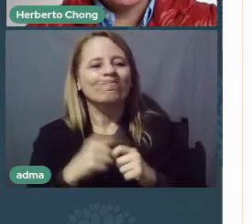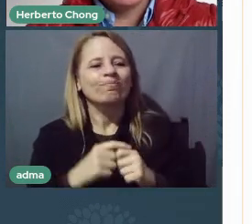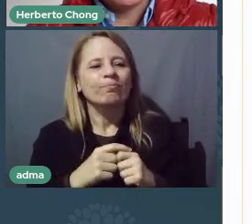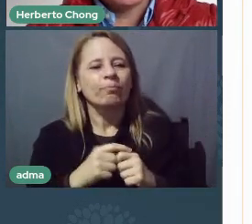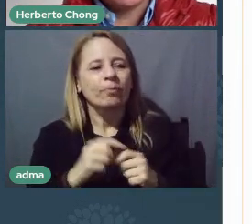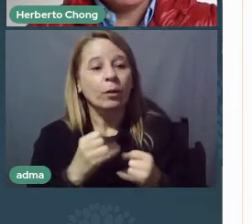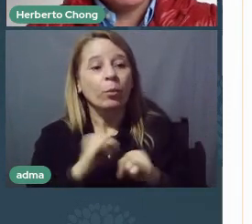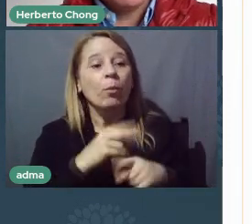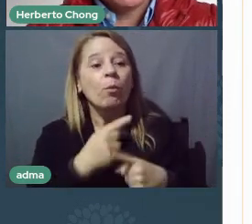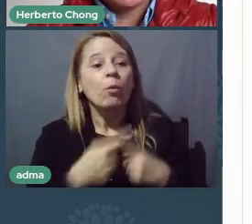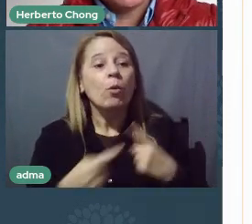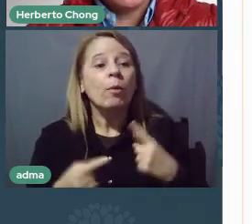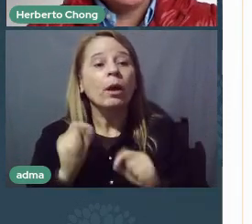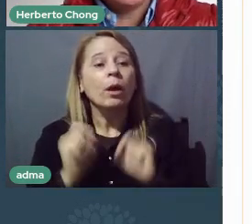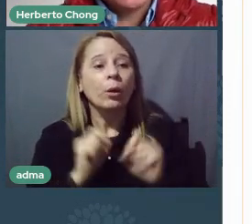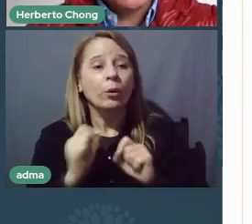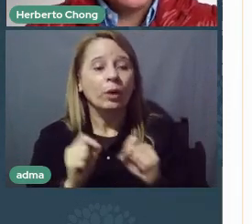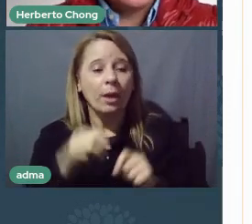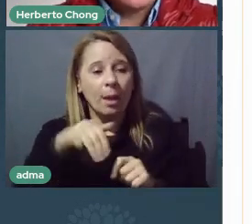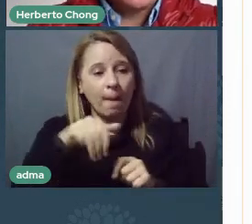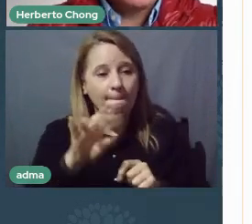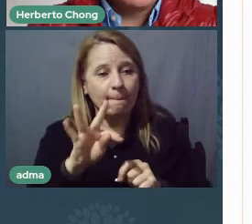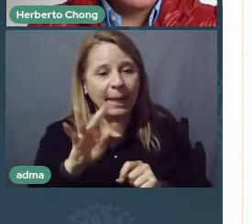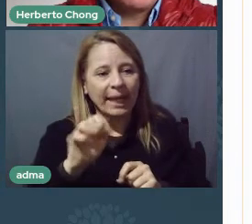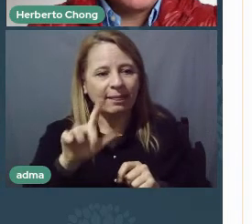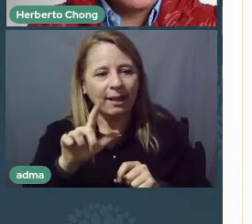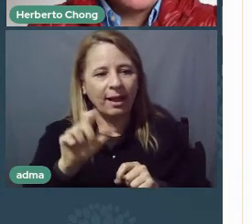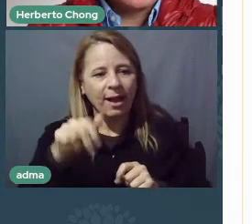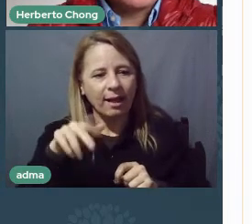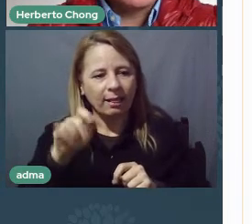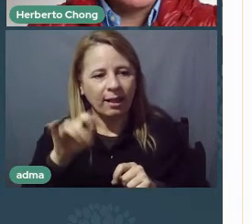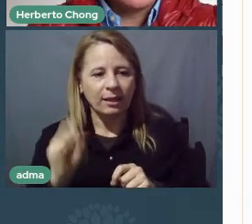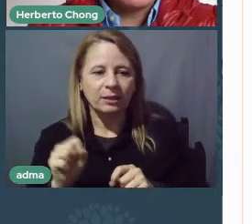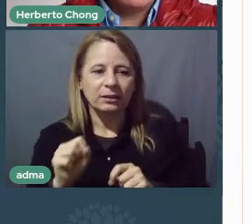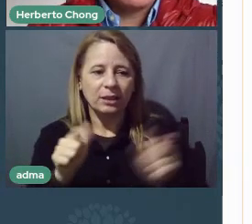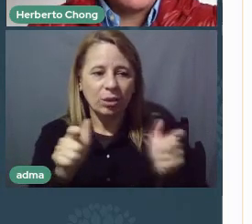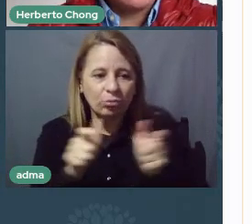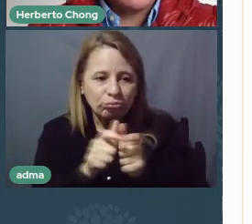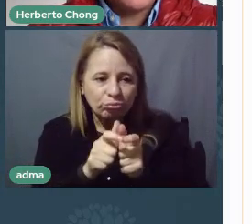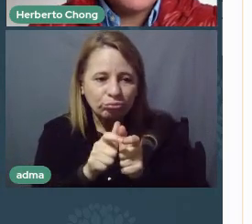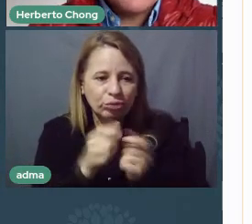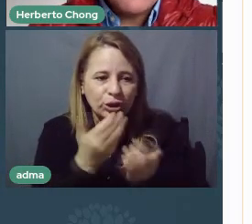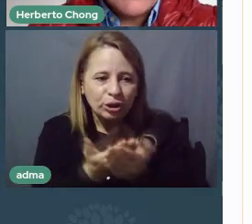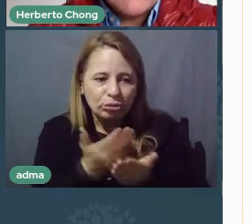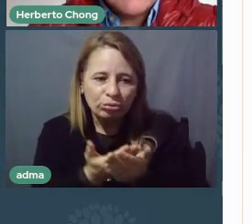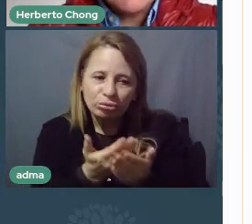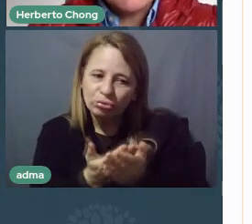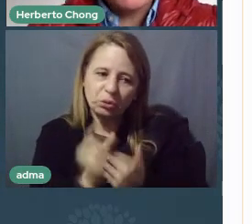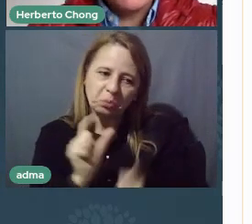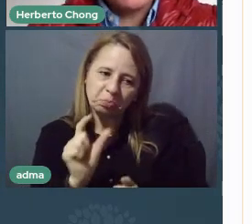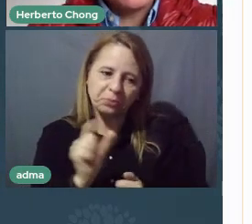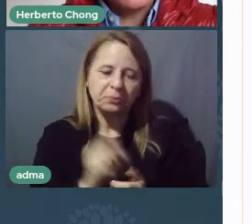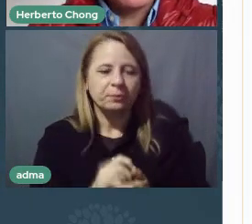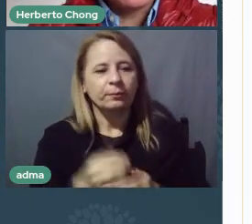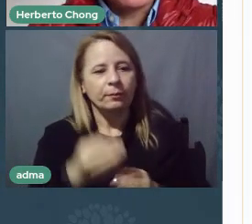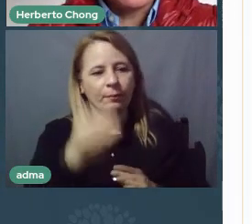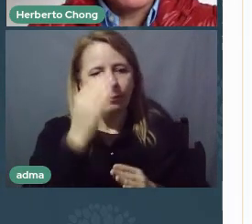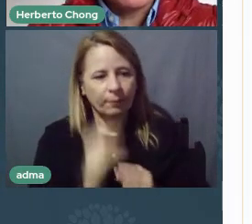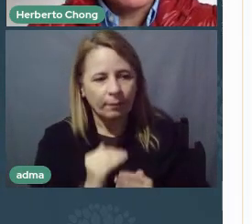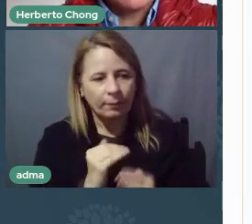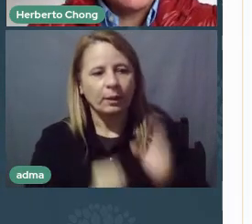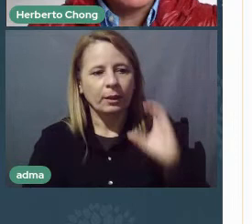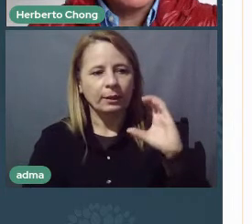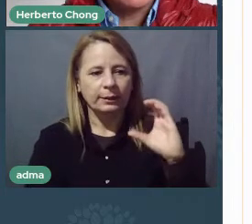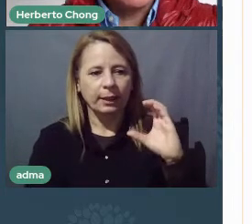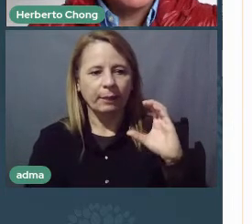de randomização ou meta-análises, e já tenho um número menor de estudos randomizados. Na categoria C, os estudos